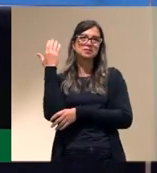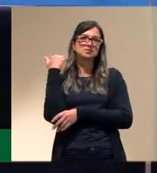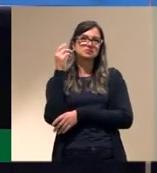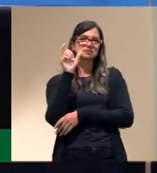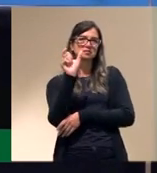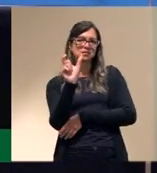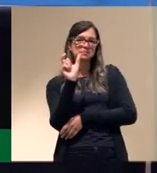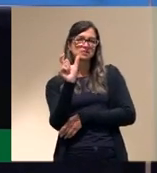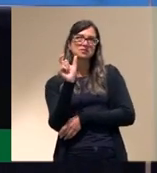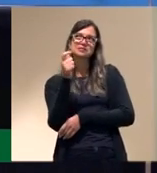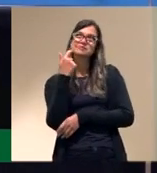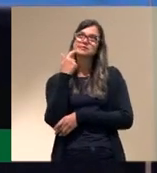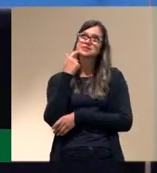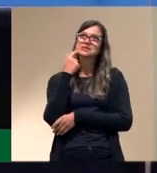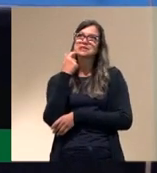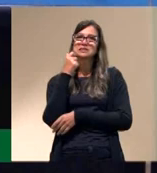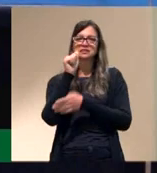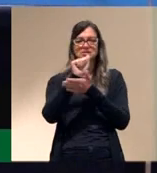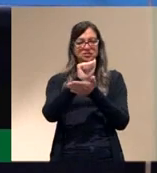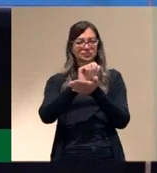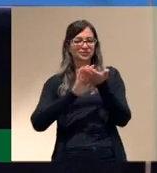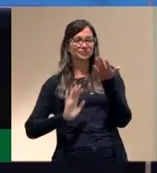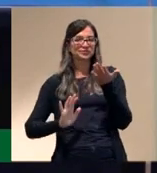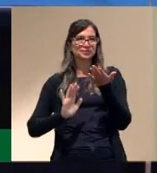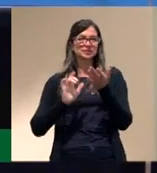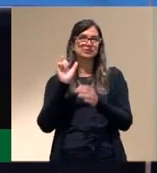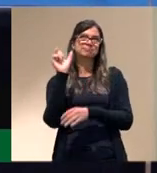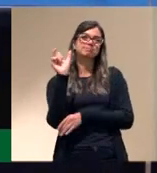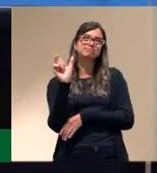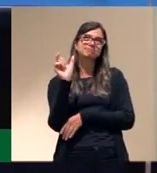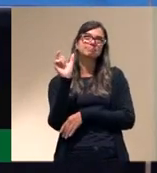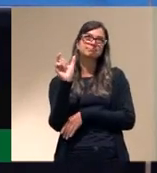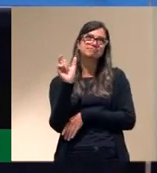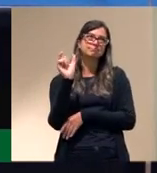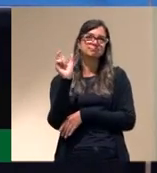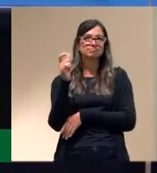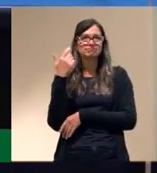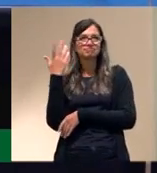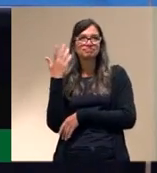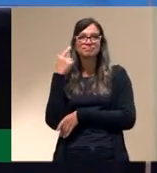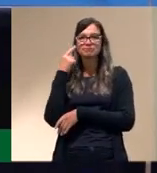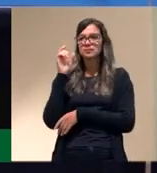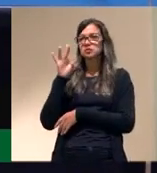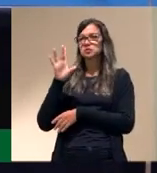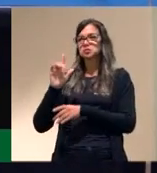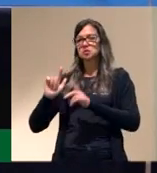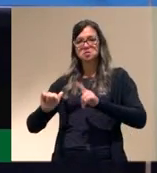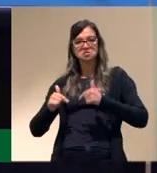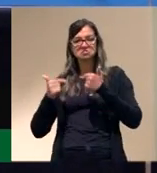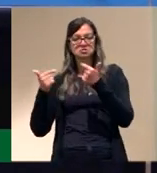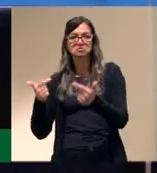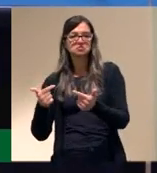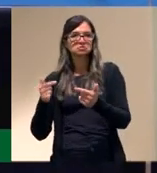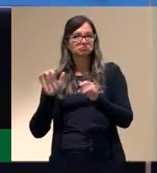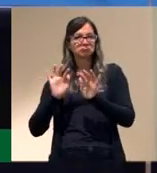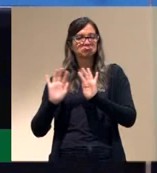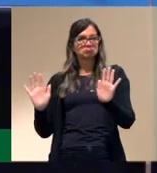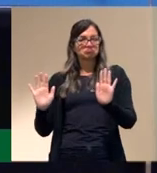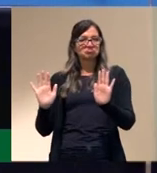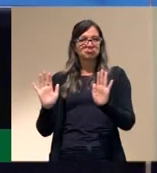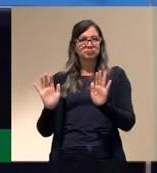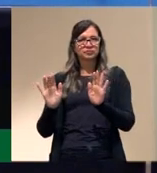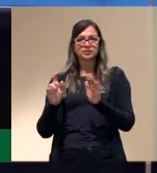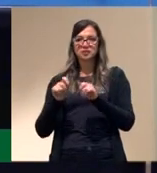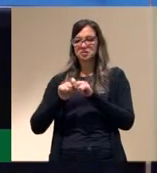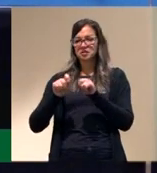A gente, para não chamar atividade como uma atividade, como uma mera execução de uma ação, né, de um lápis